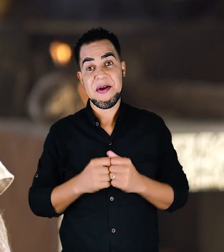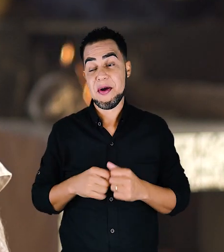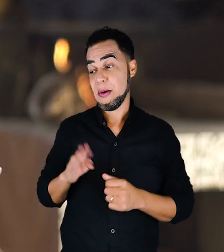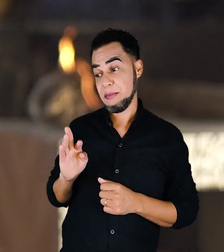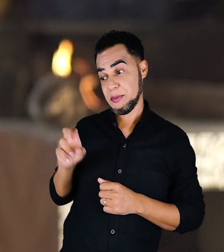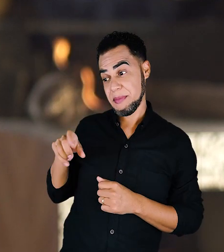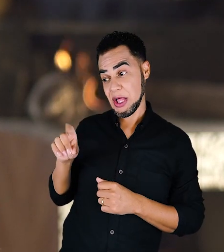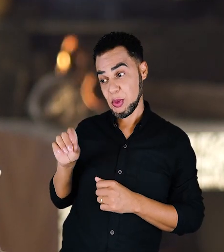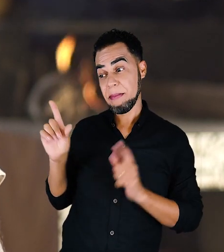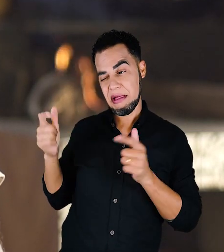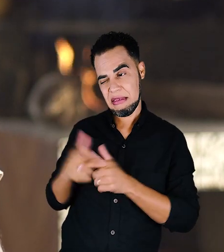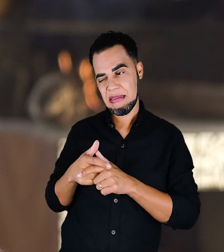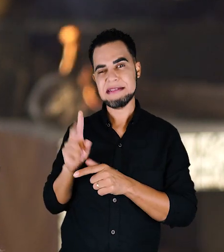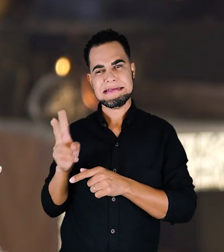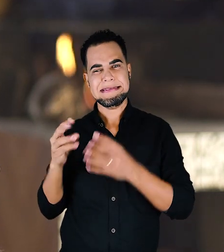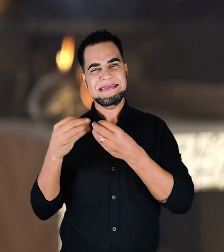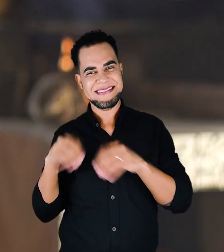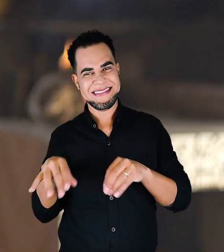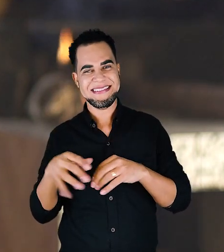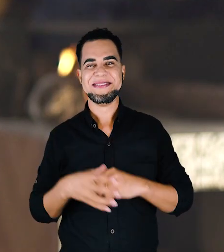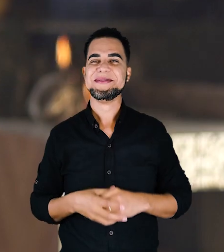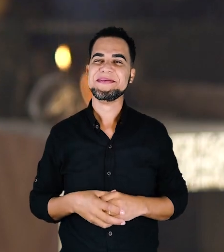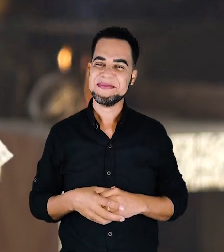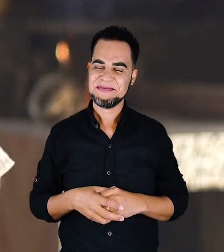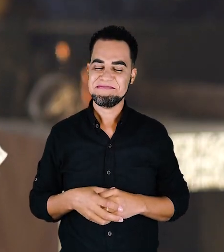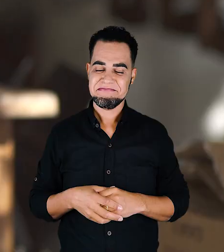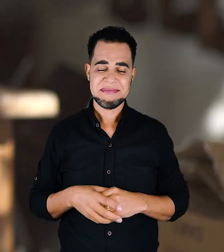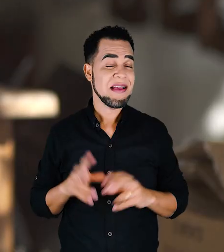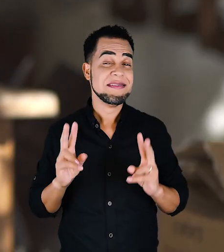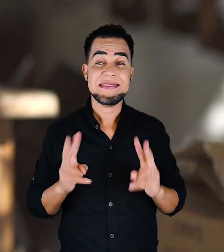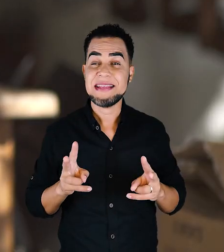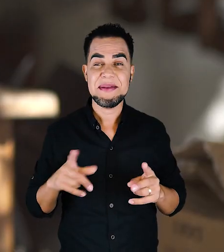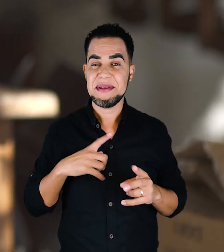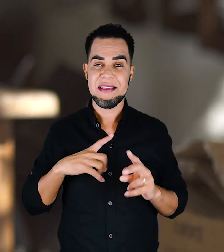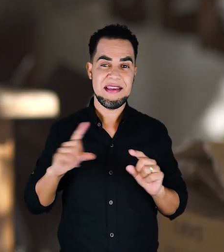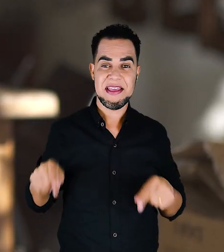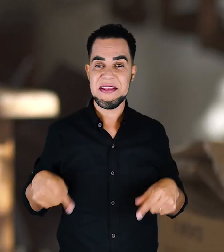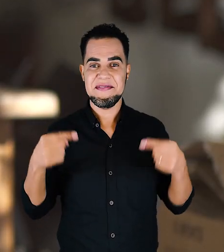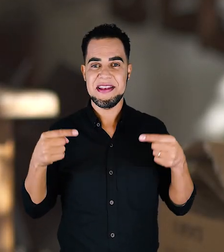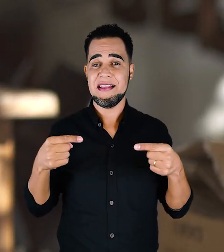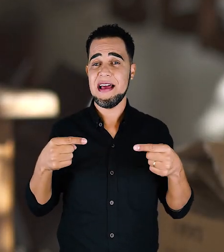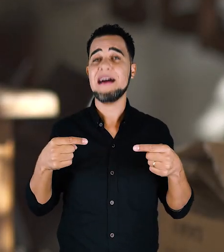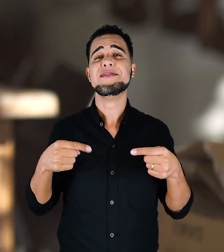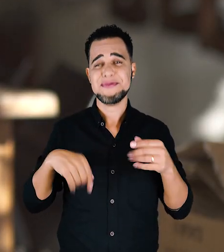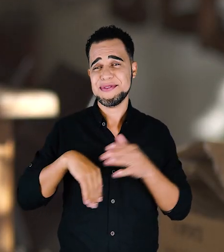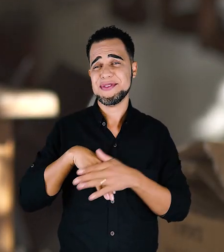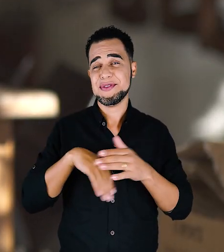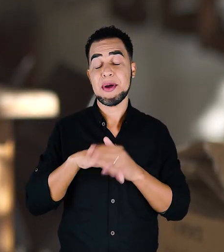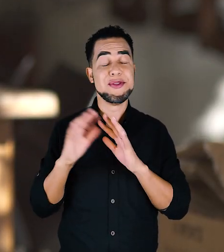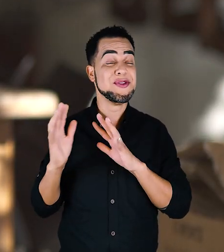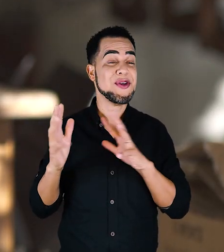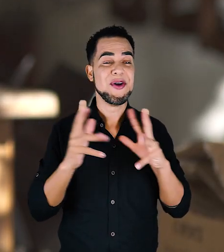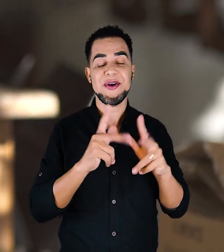né? O nós era menor. Ficava sendo prejudicado. Sempre teve rivalidade, aliás, com os